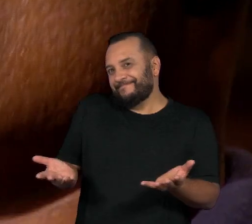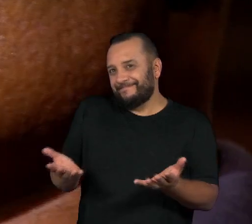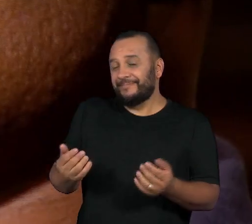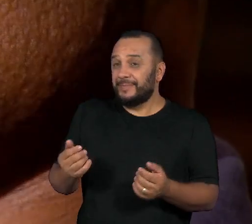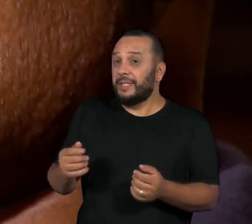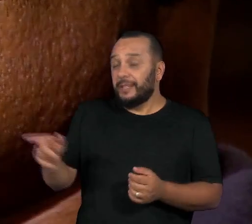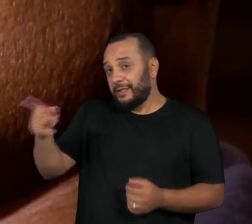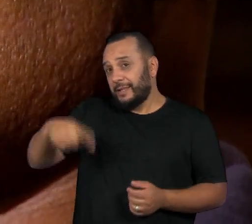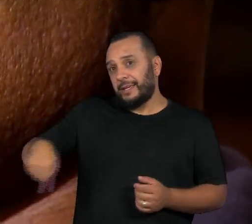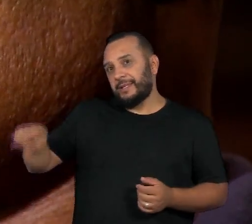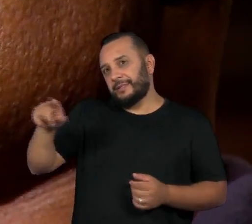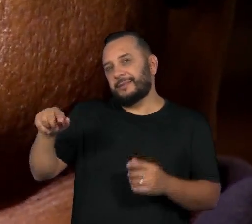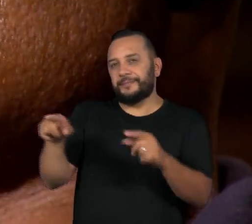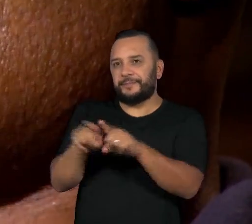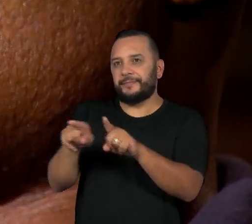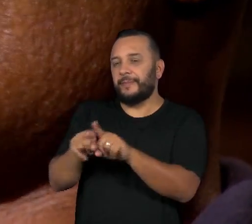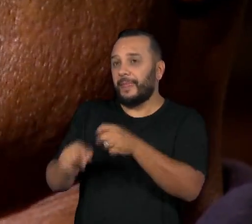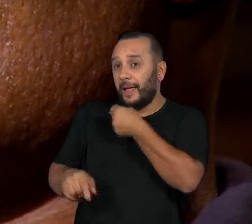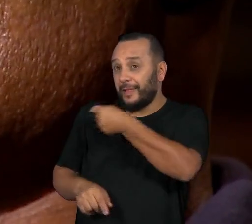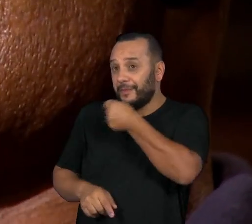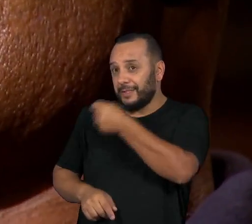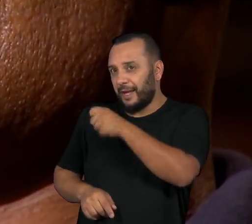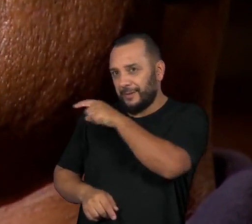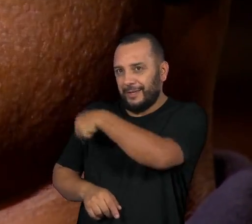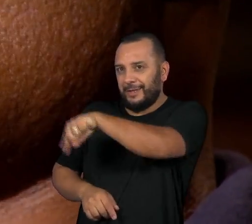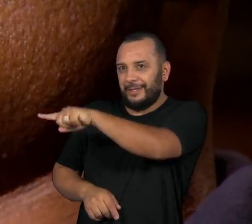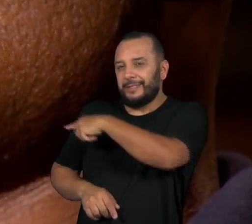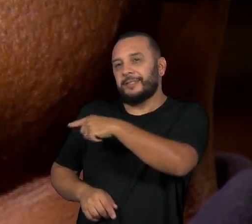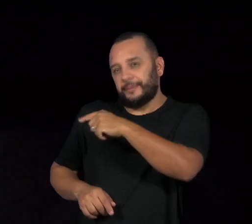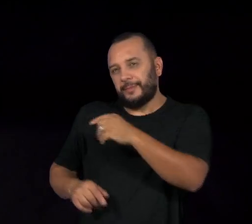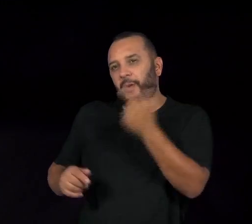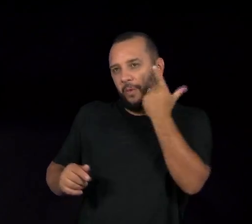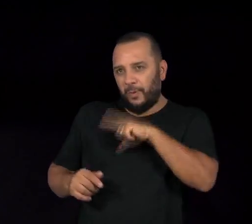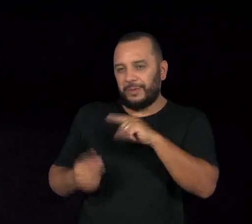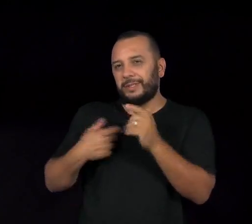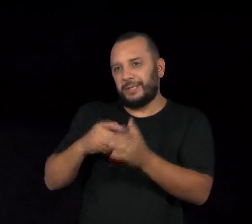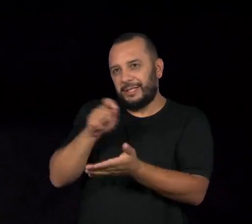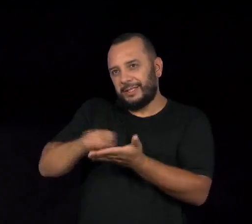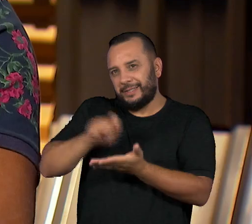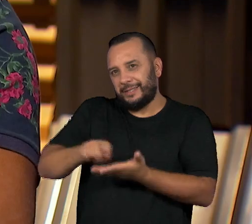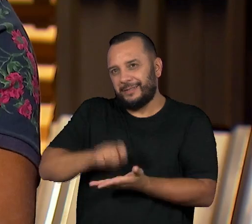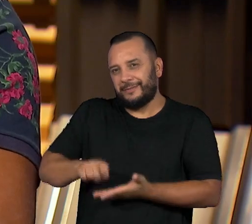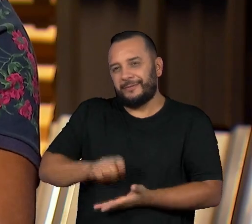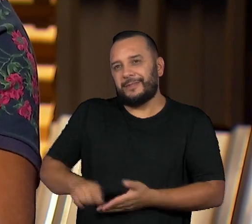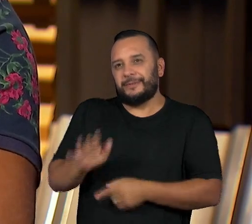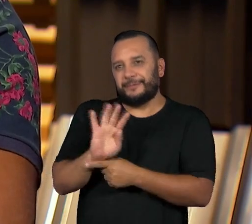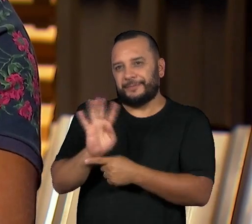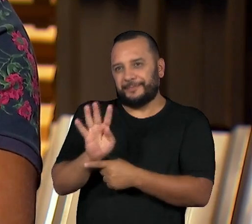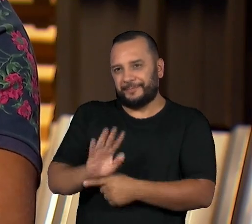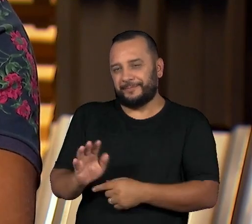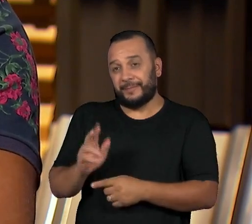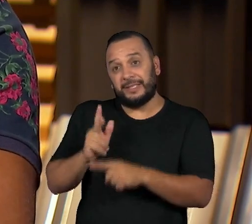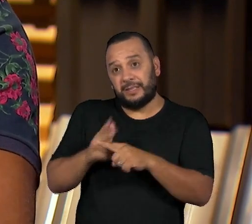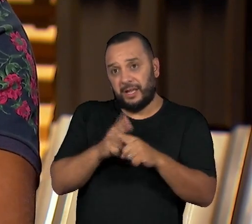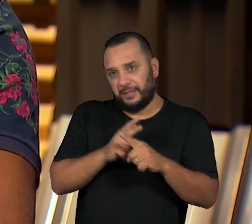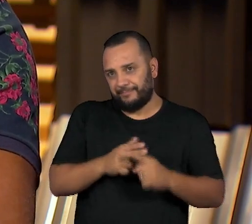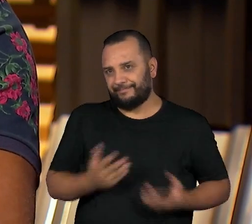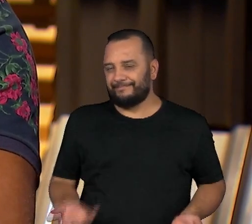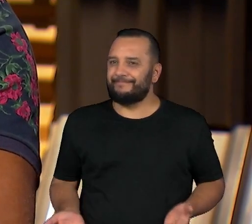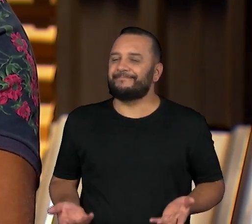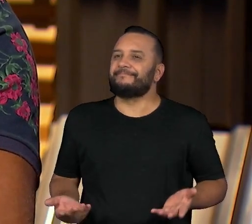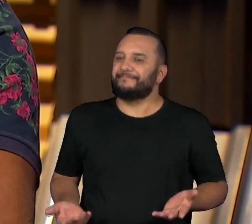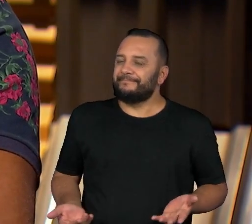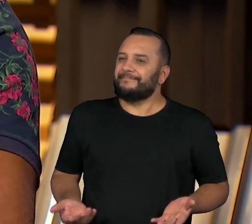eles foram também, né, entrevistados para poder... pegar o material. Pegar o material. O mais legal disso